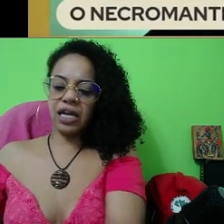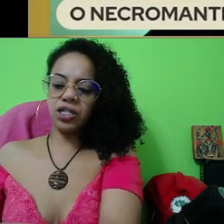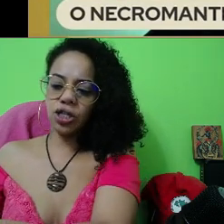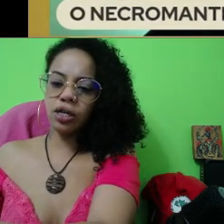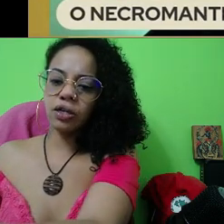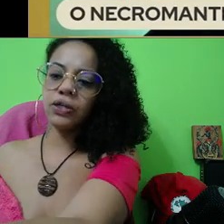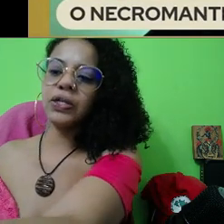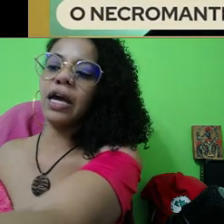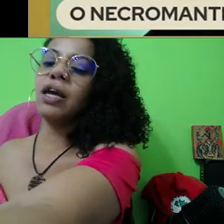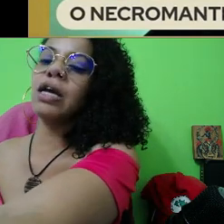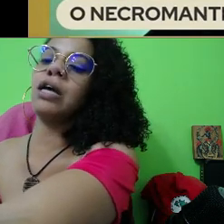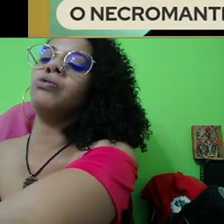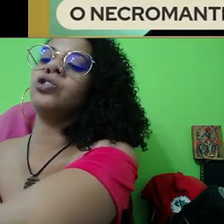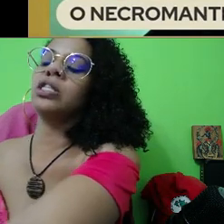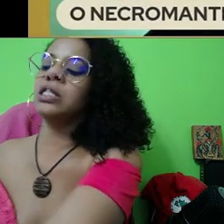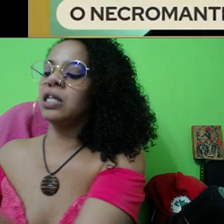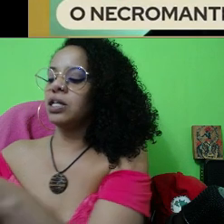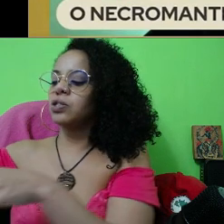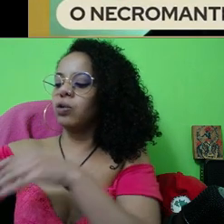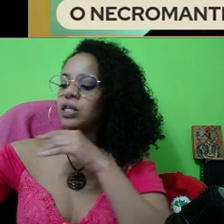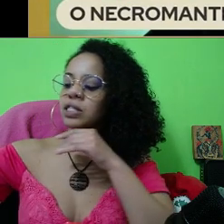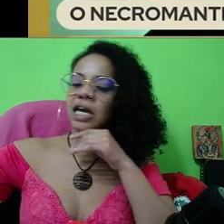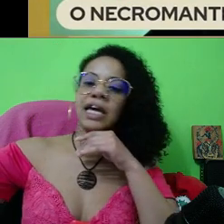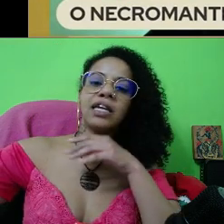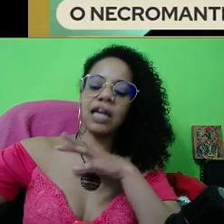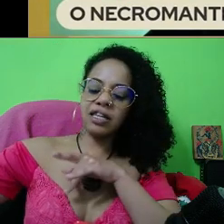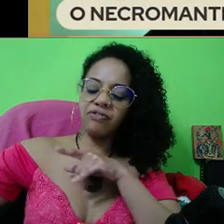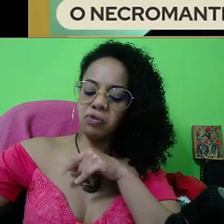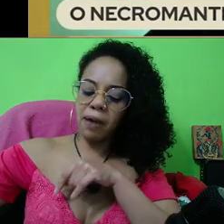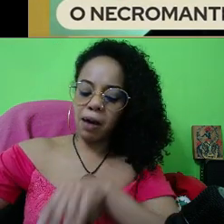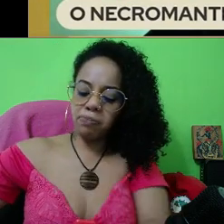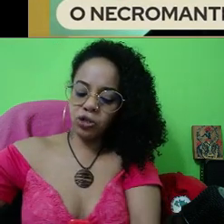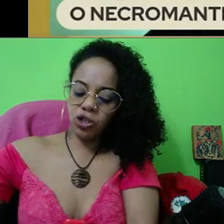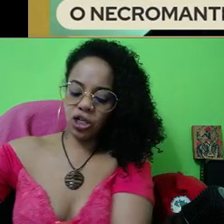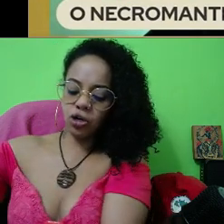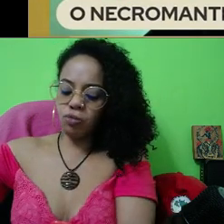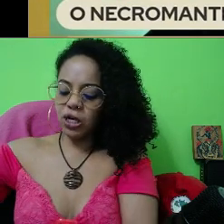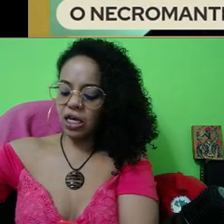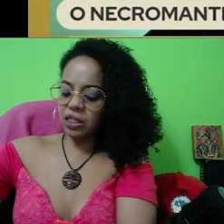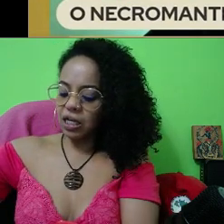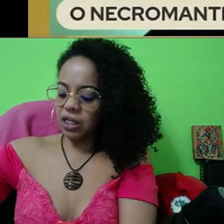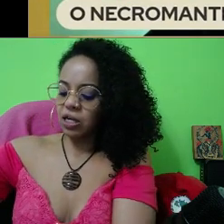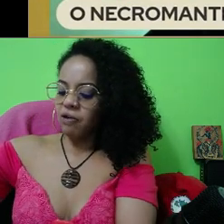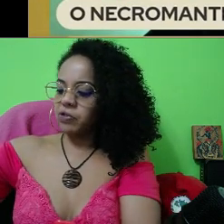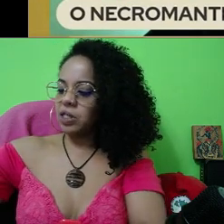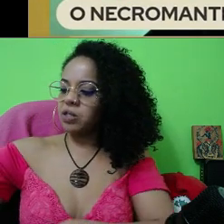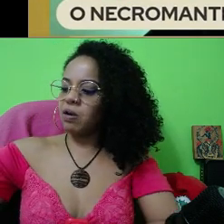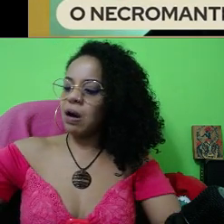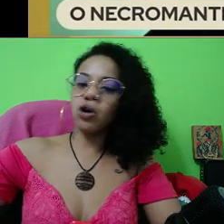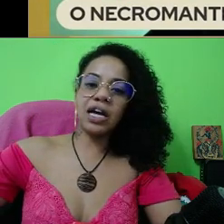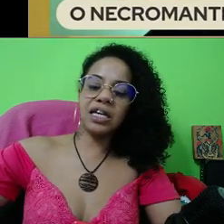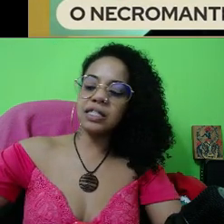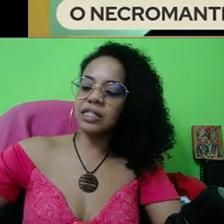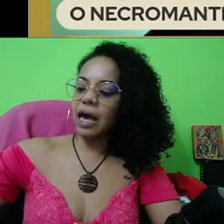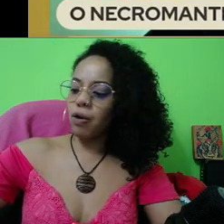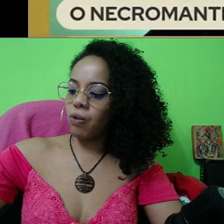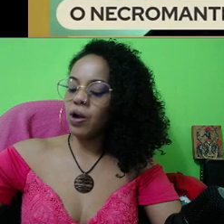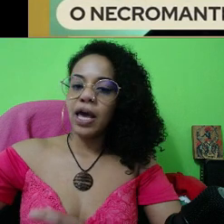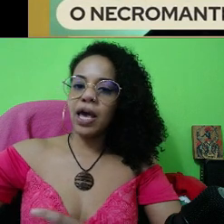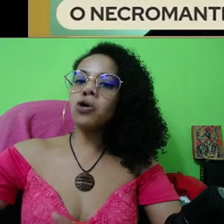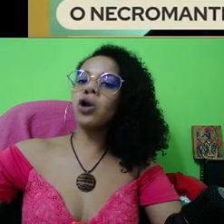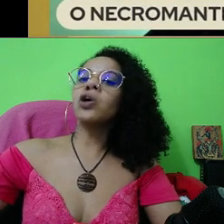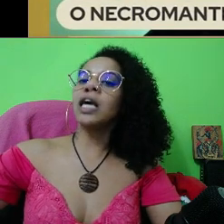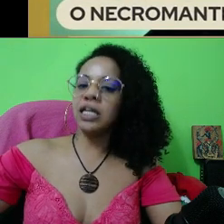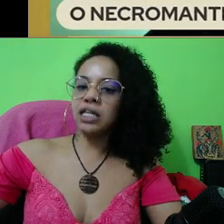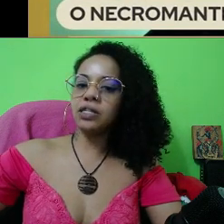aderiva podcast né no Dia das eleições e lá teve um papo de comunistas vocês vão acolher em